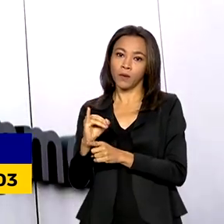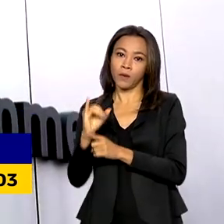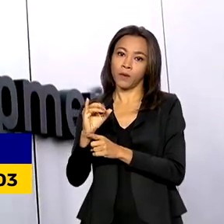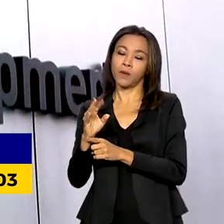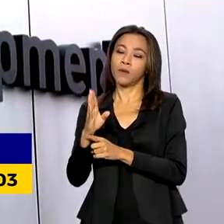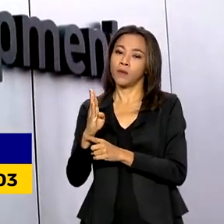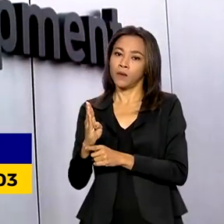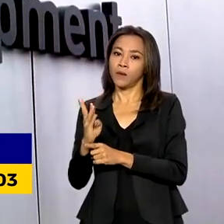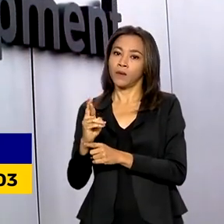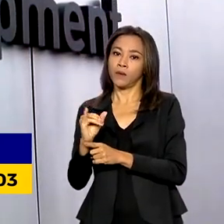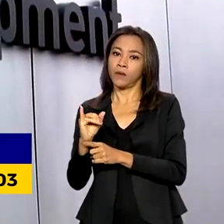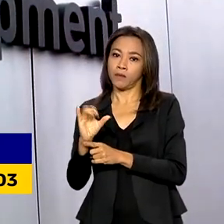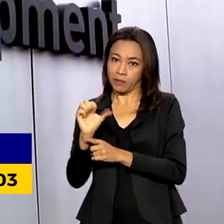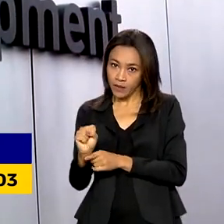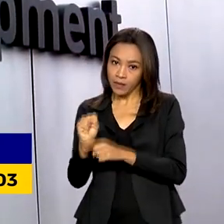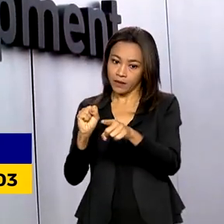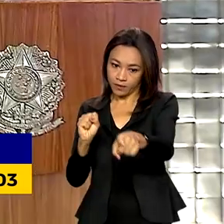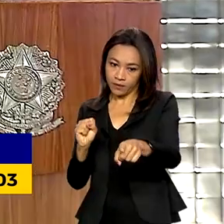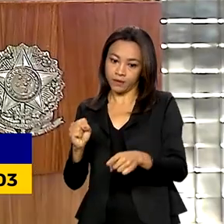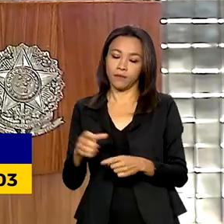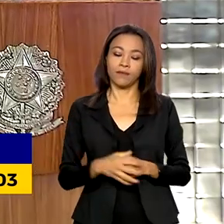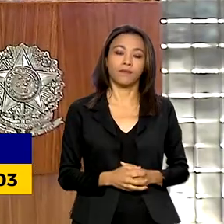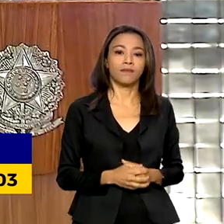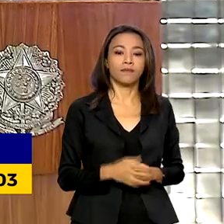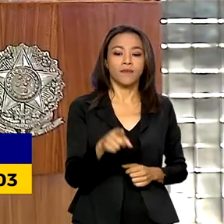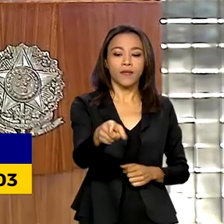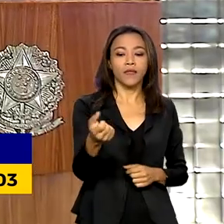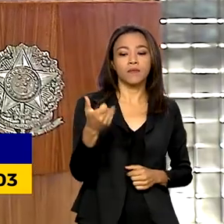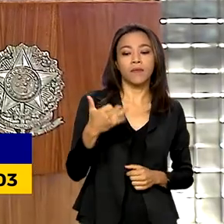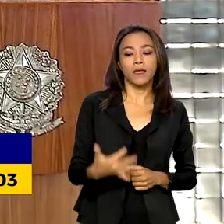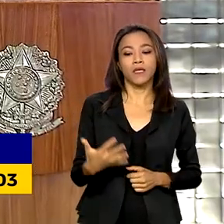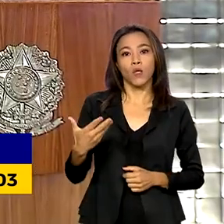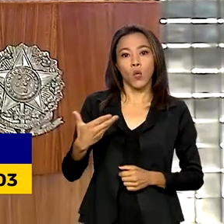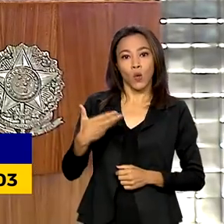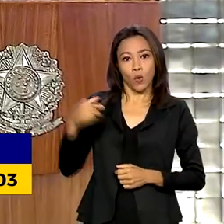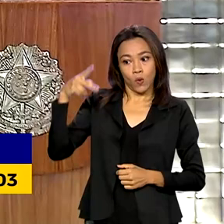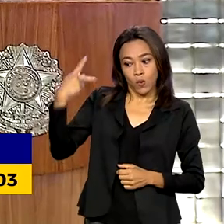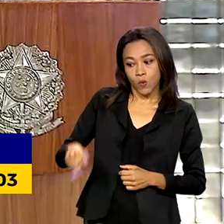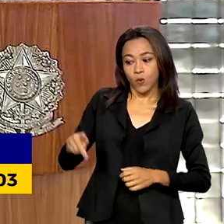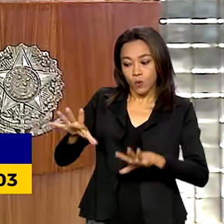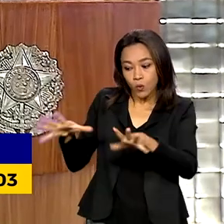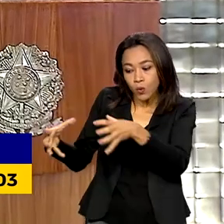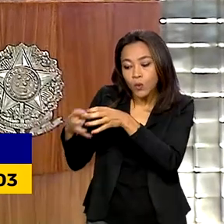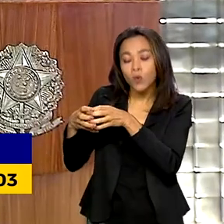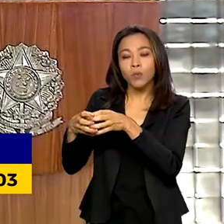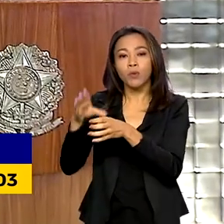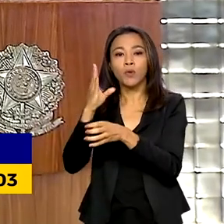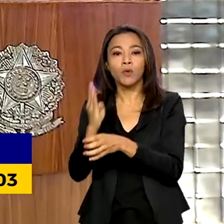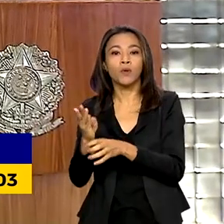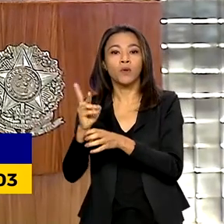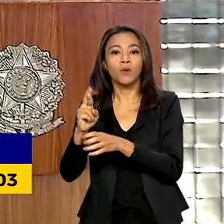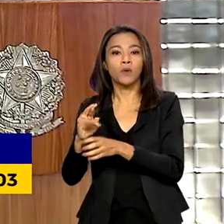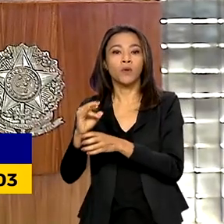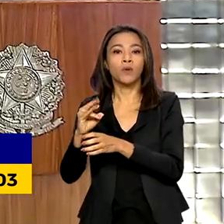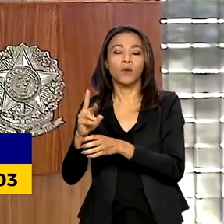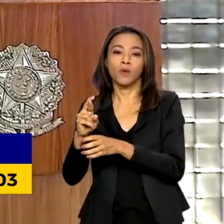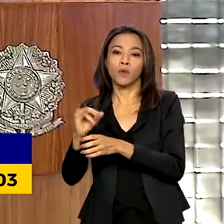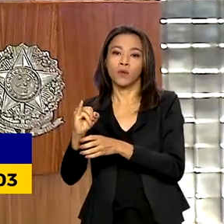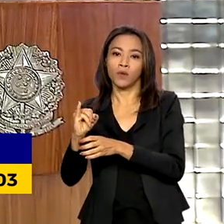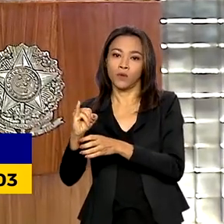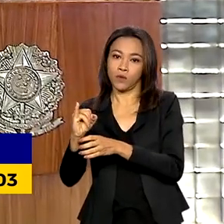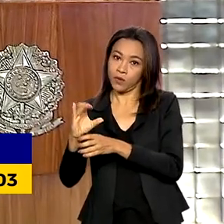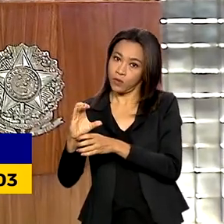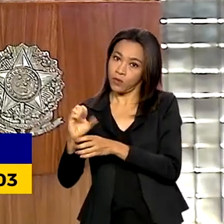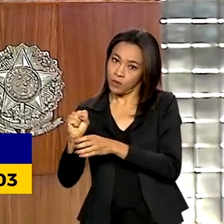Rússia, Índia, China e África do Sul. Os governadores dos BRICS, que são os governadores os ministros da Fazenda dos